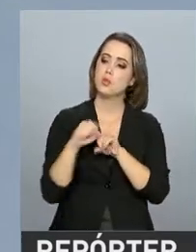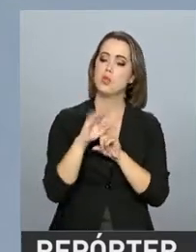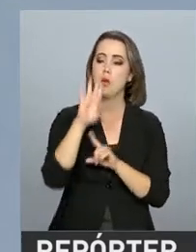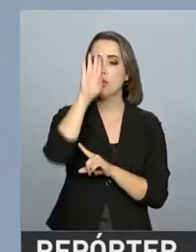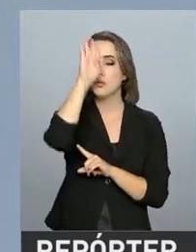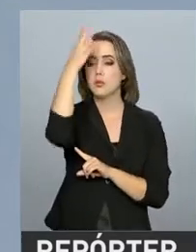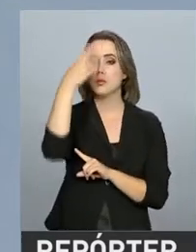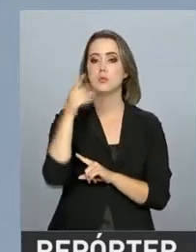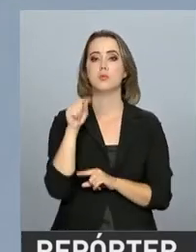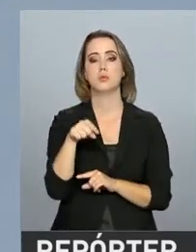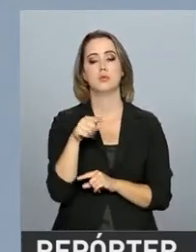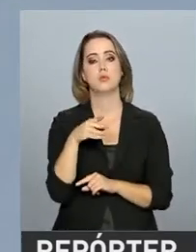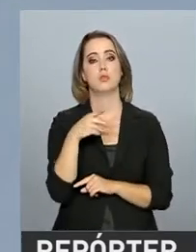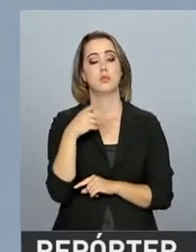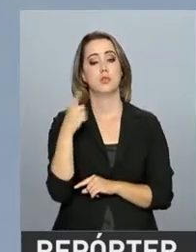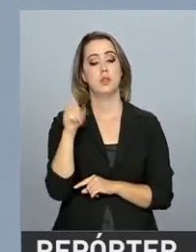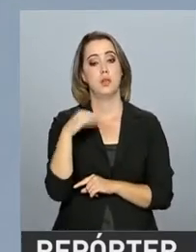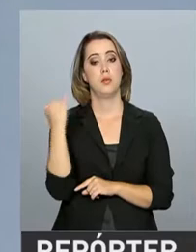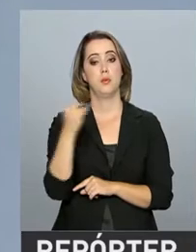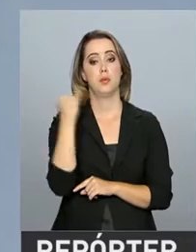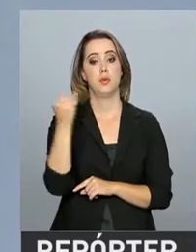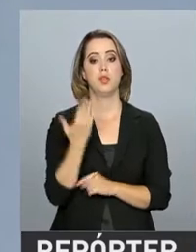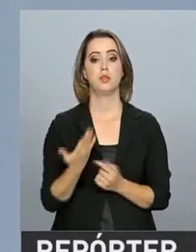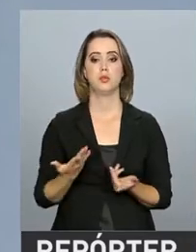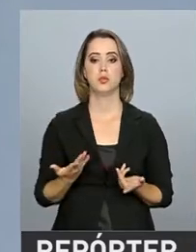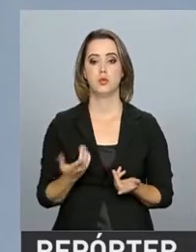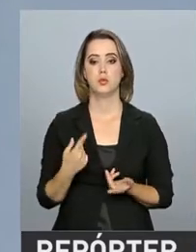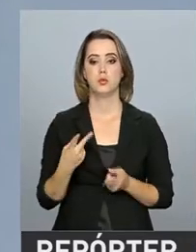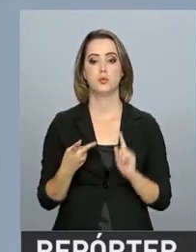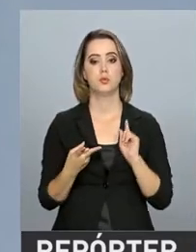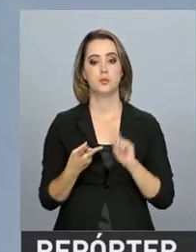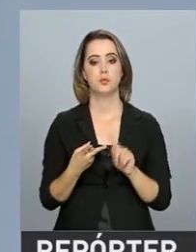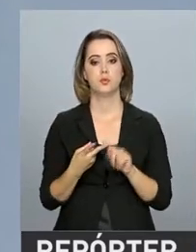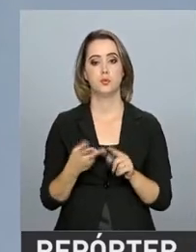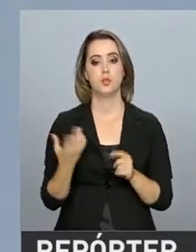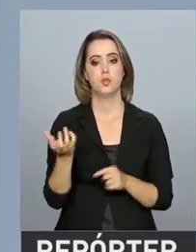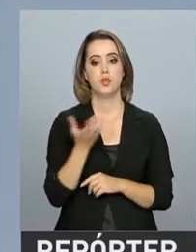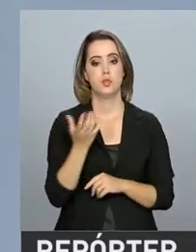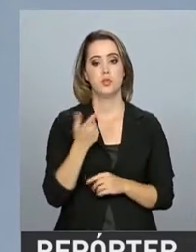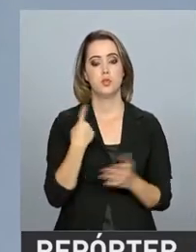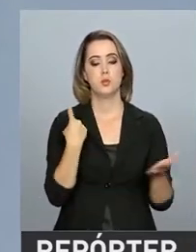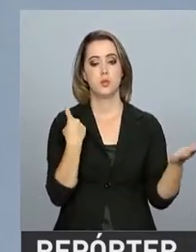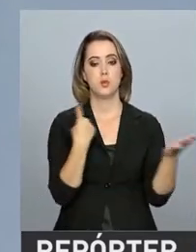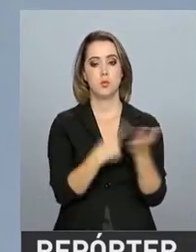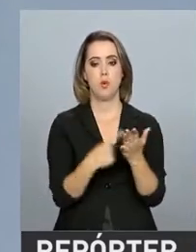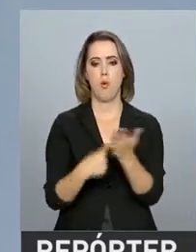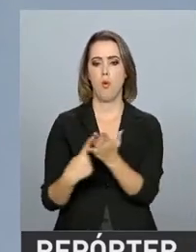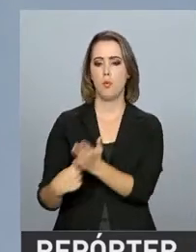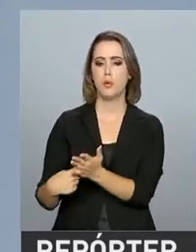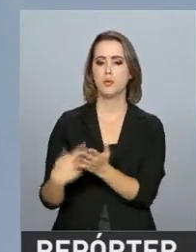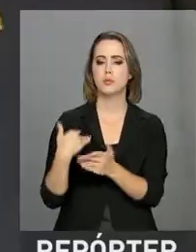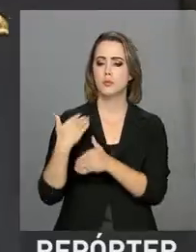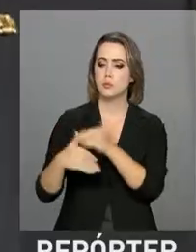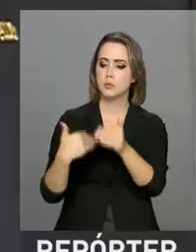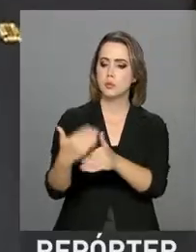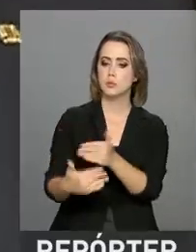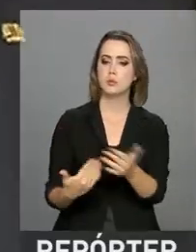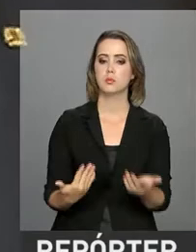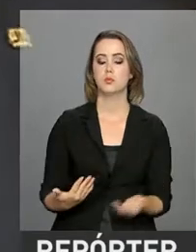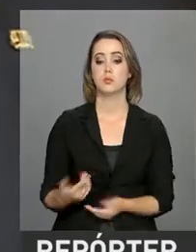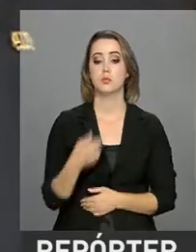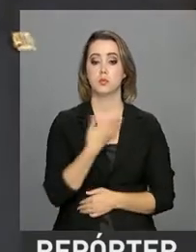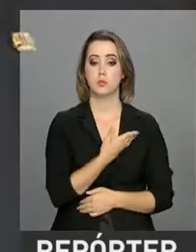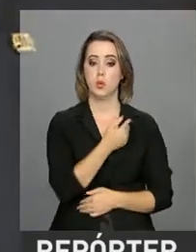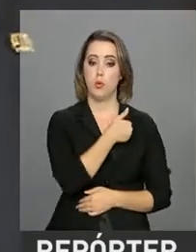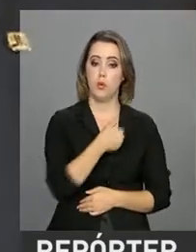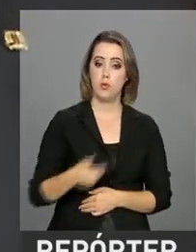prioridades que interessam. E segundo, nós queremos até um compromisso maior para avançar. Para o governador